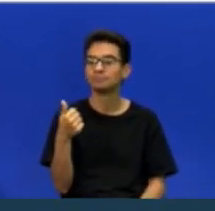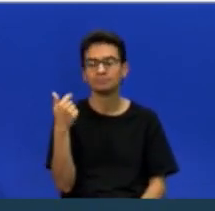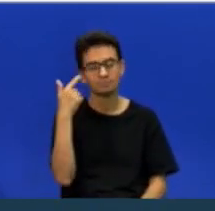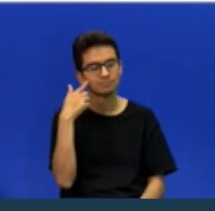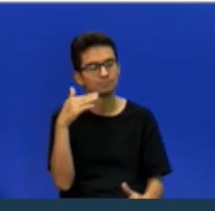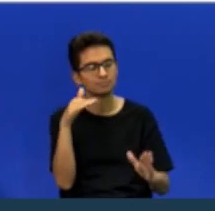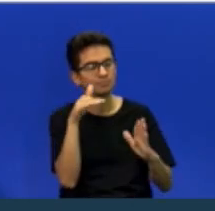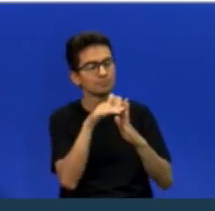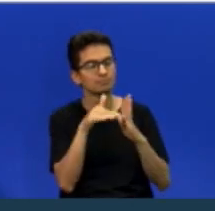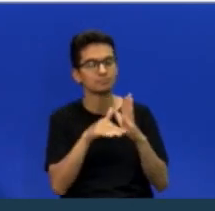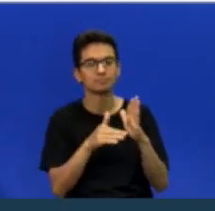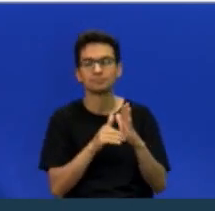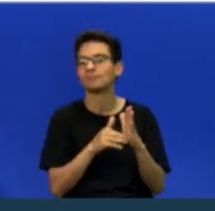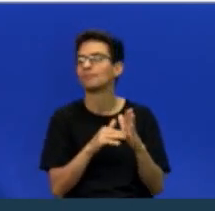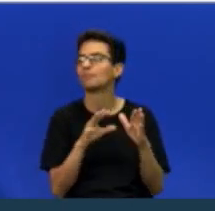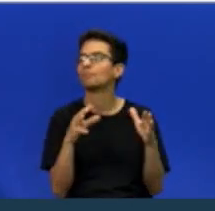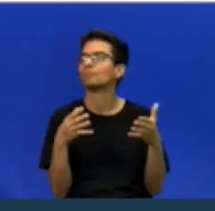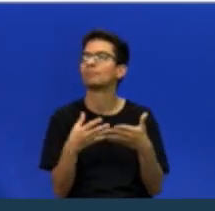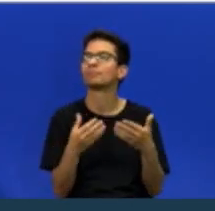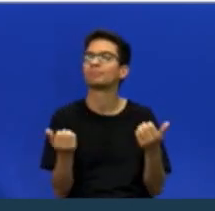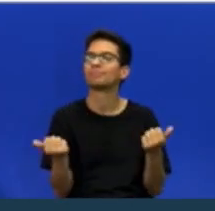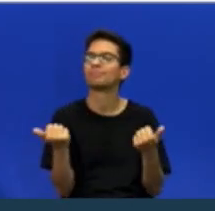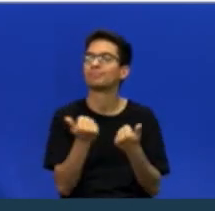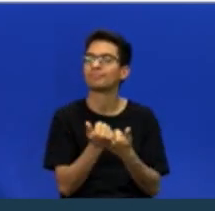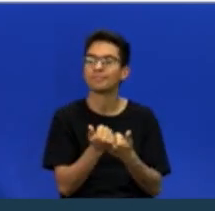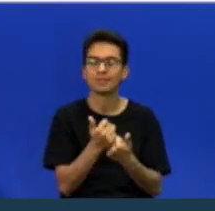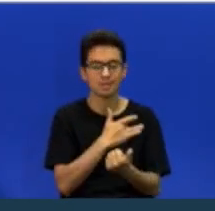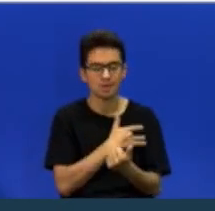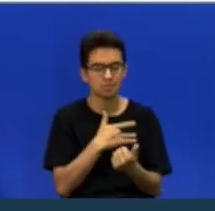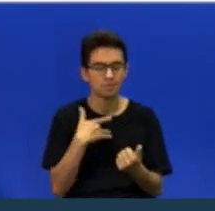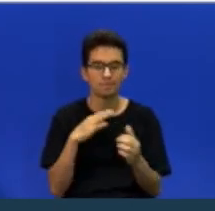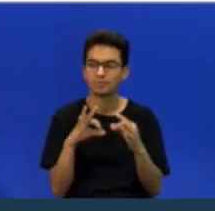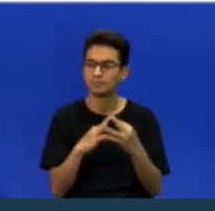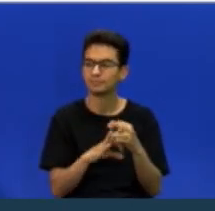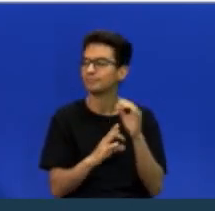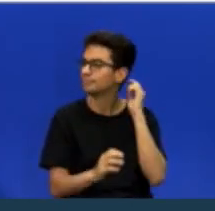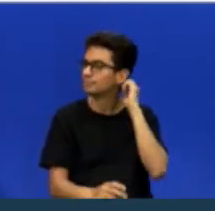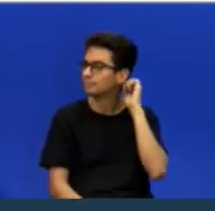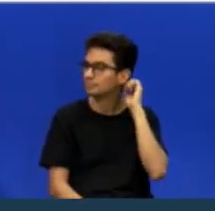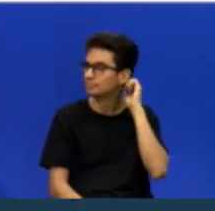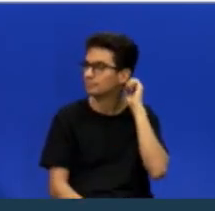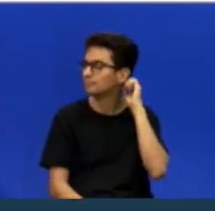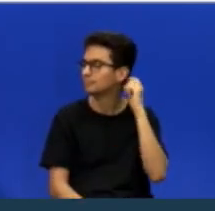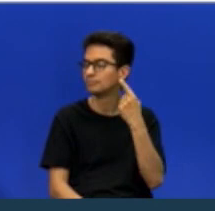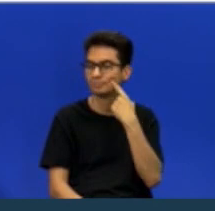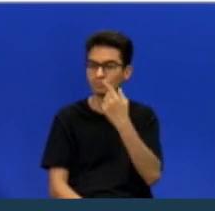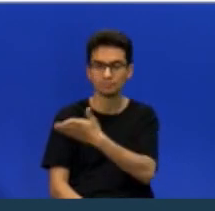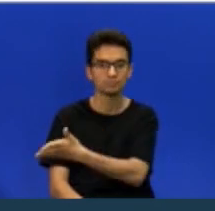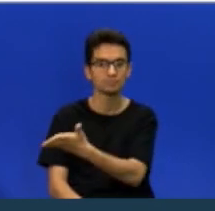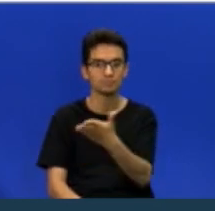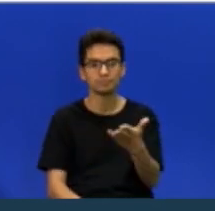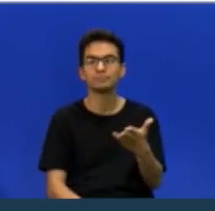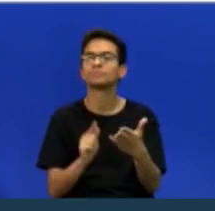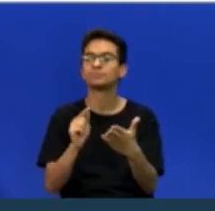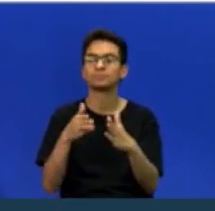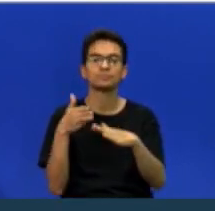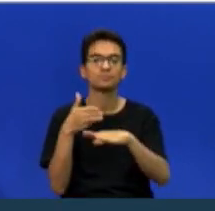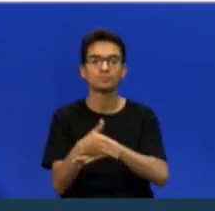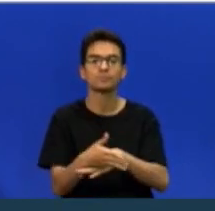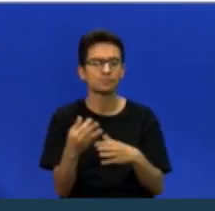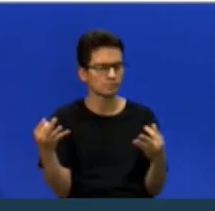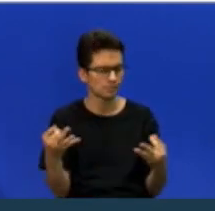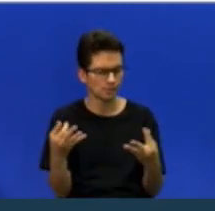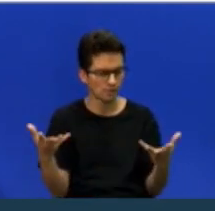Agente Comunitário foi substituído pelo Programa Saúde da Família. A partir de então, o Programa Saúde da Família apresentou um